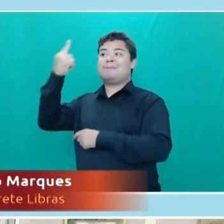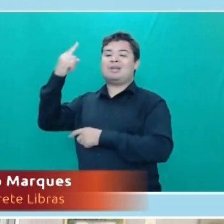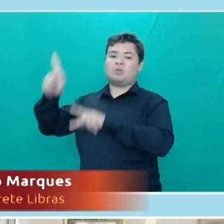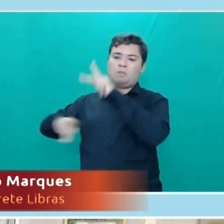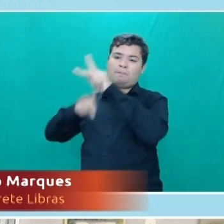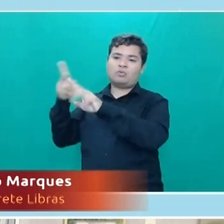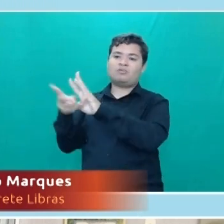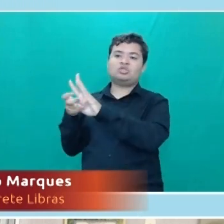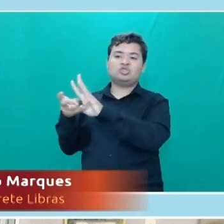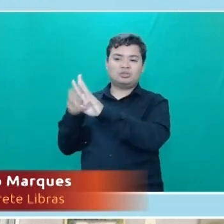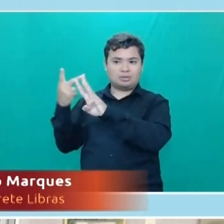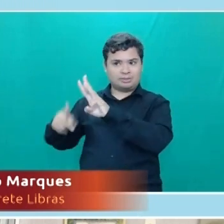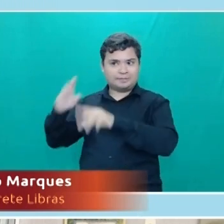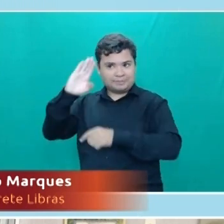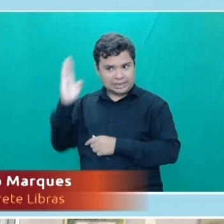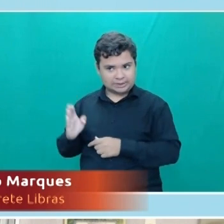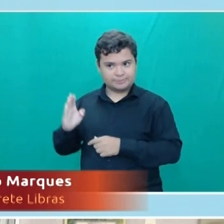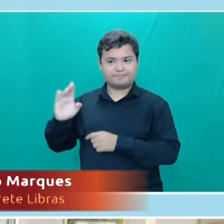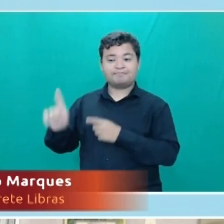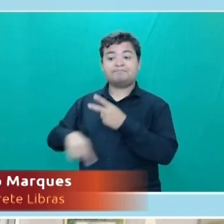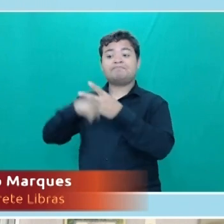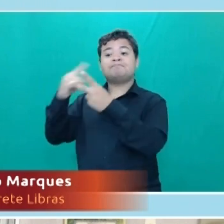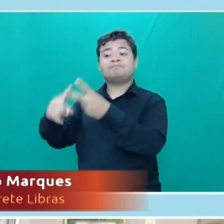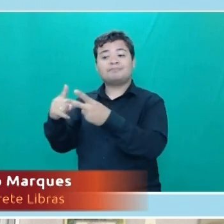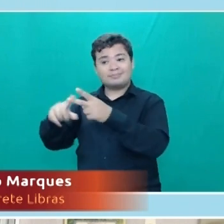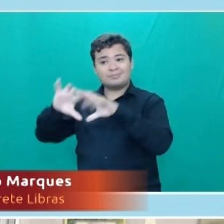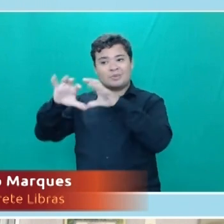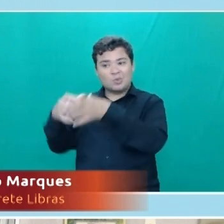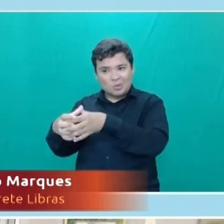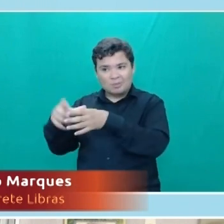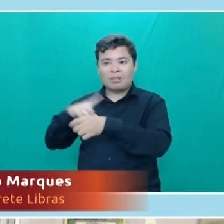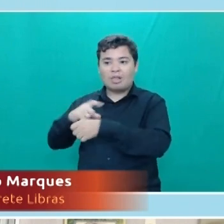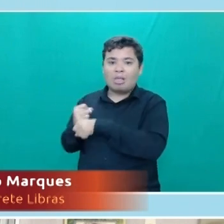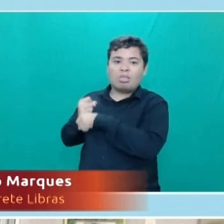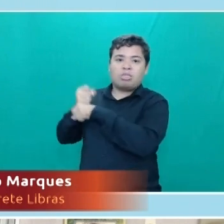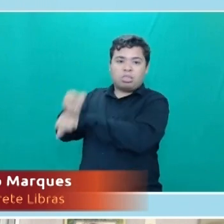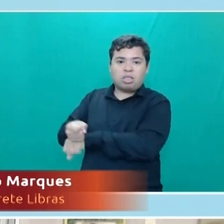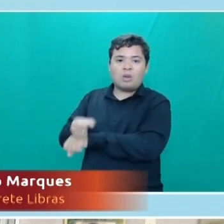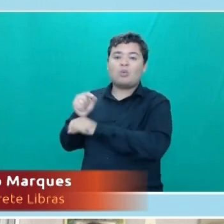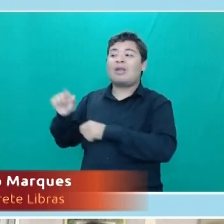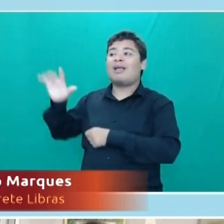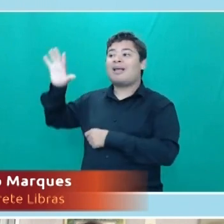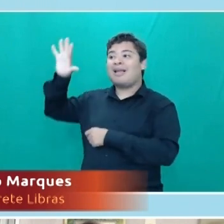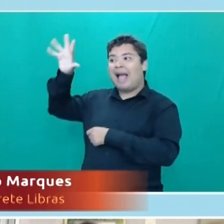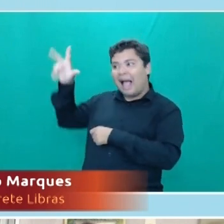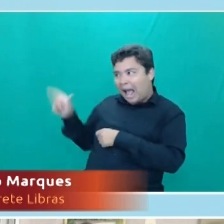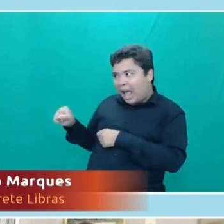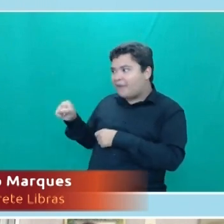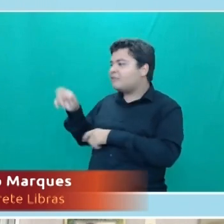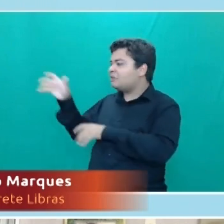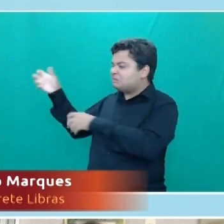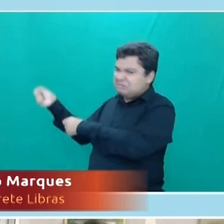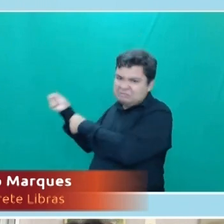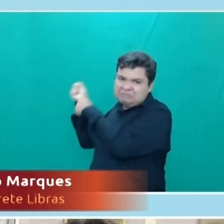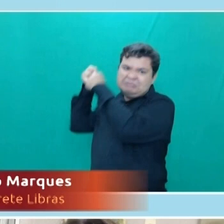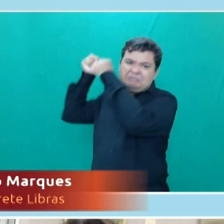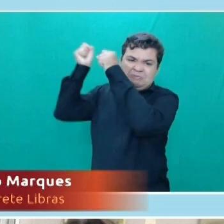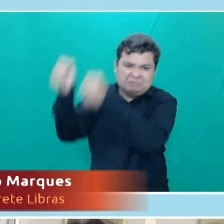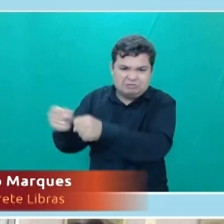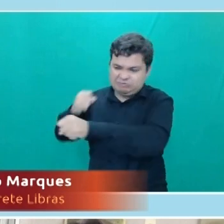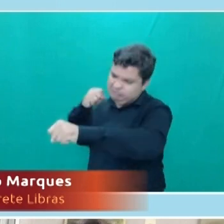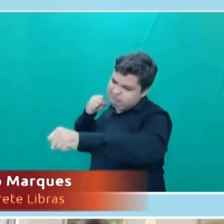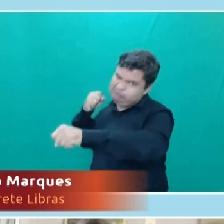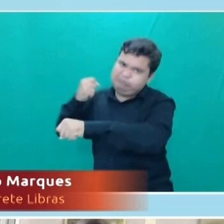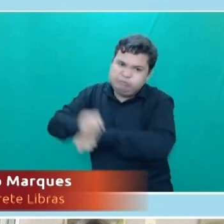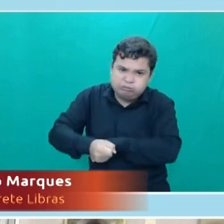indígenas, e logo posteriormente as pessoas que foram escravizadas no continente africano e trazidas à força no que a gente chama de diáspora do povo